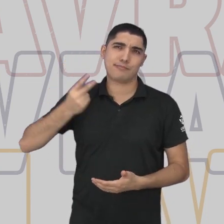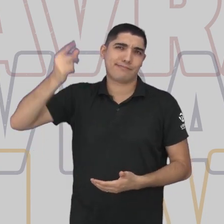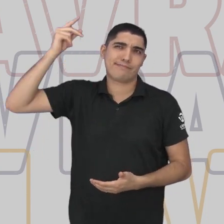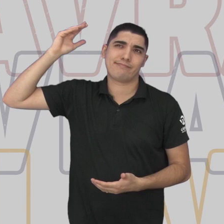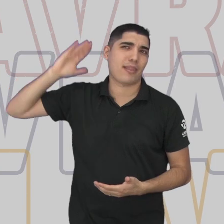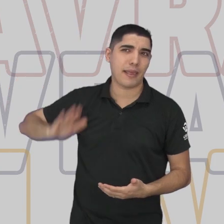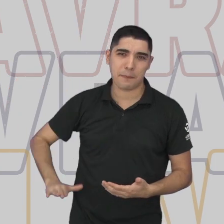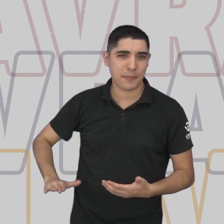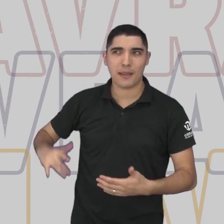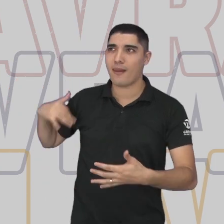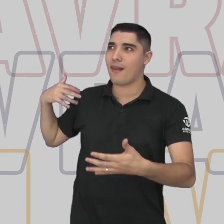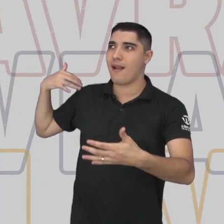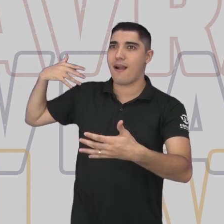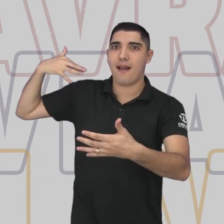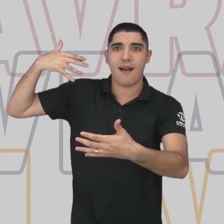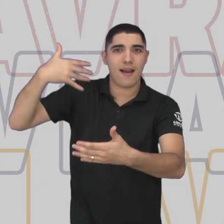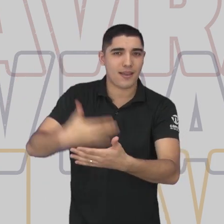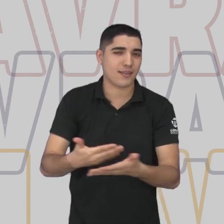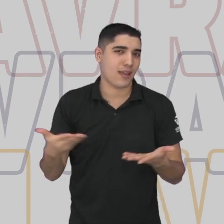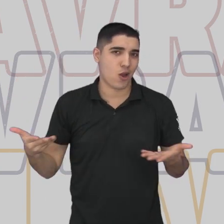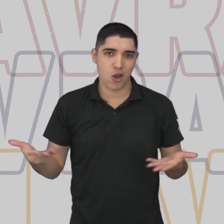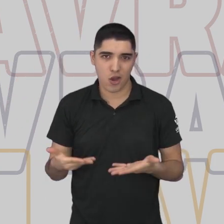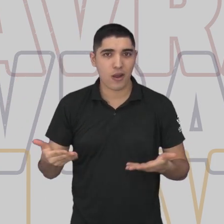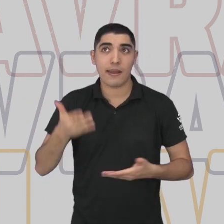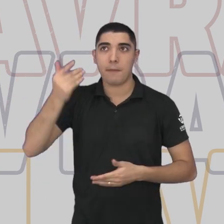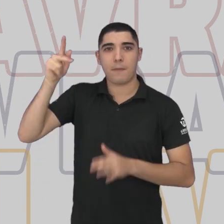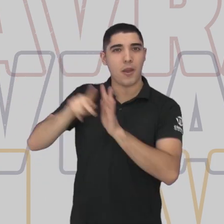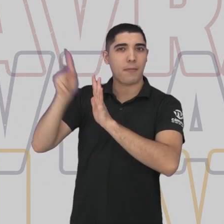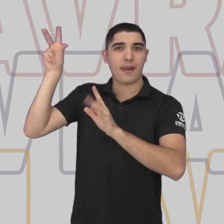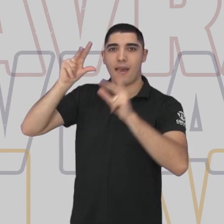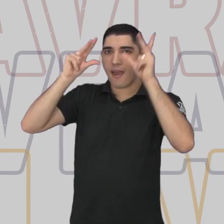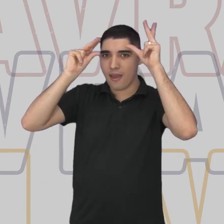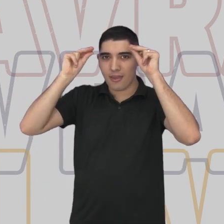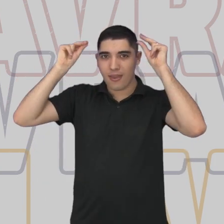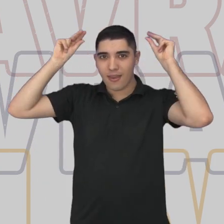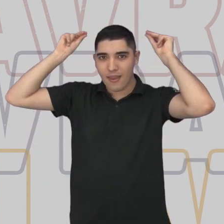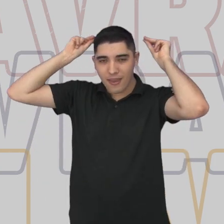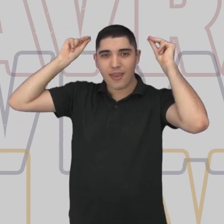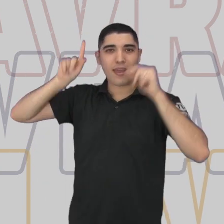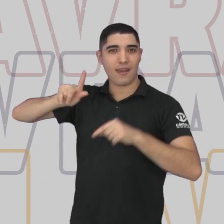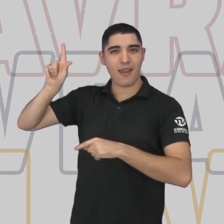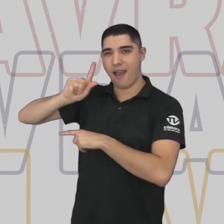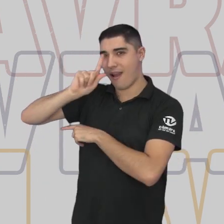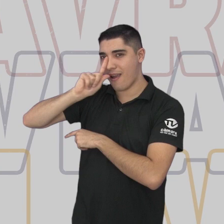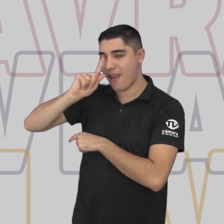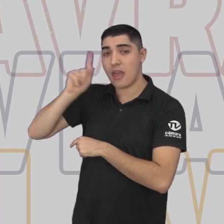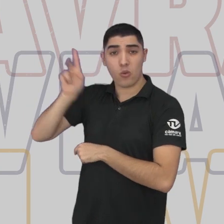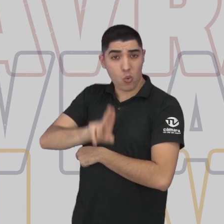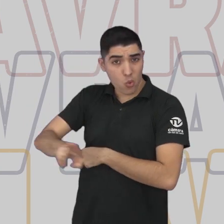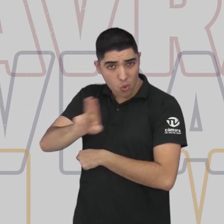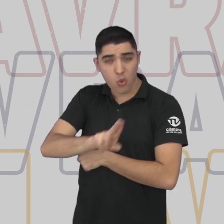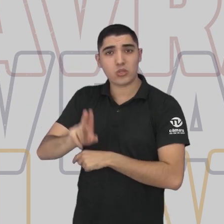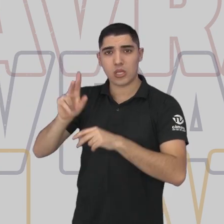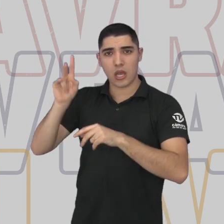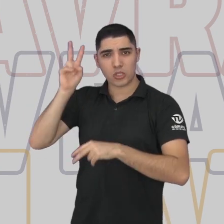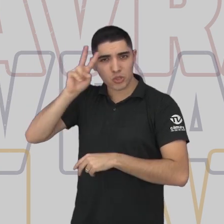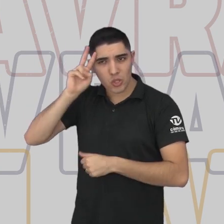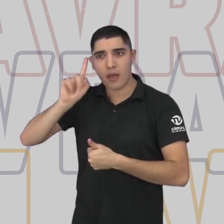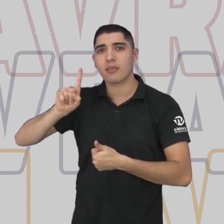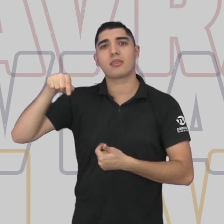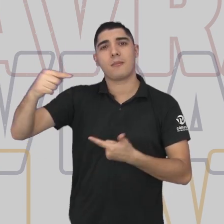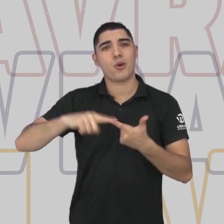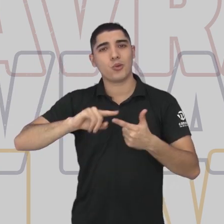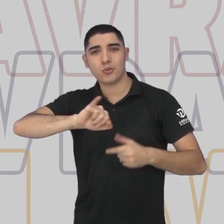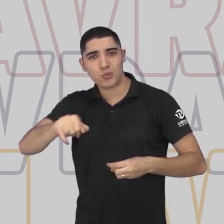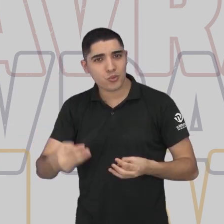por gente, desde que eu olho a história, né? Desde os egípcios, eles contavam suas histórias para ensinar, depois os